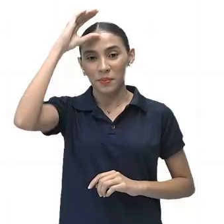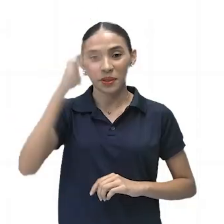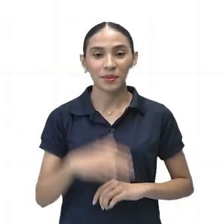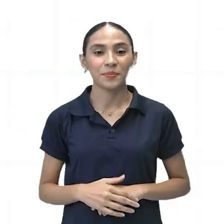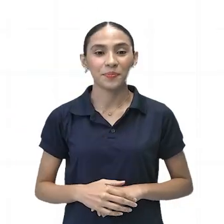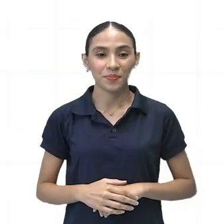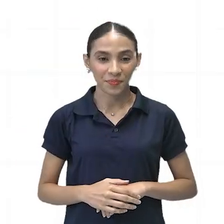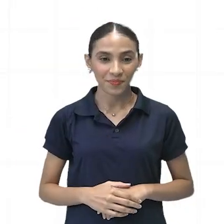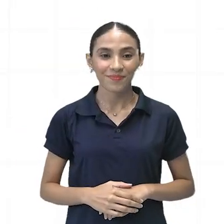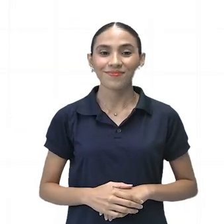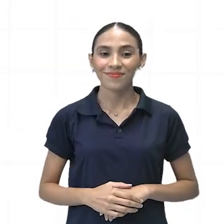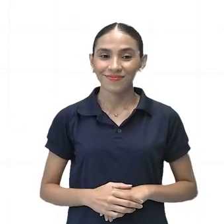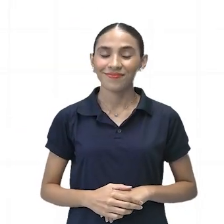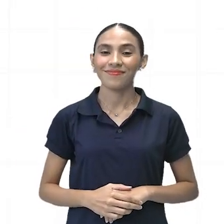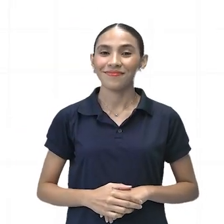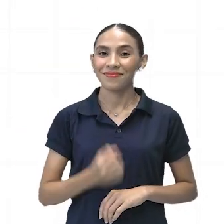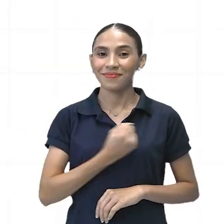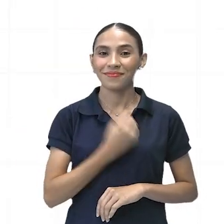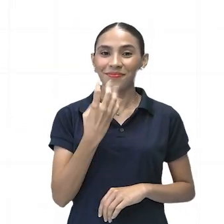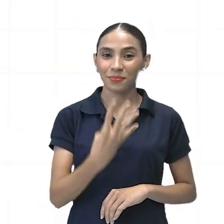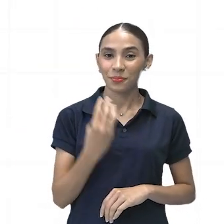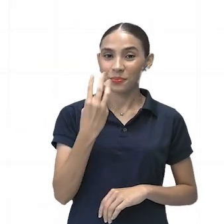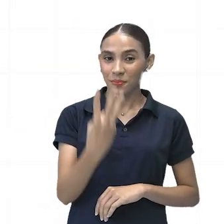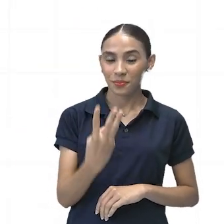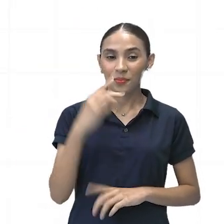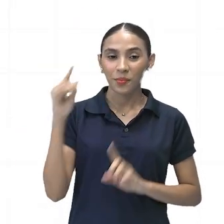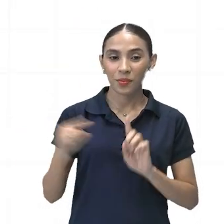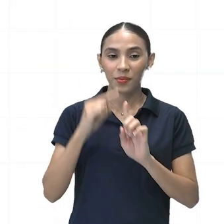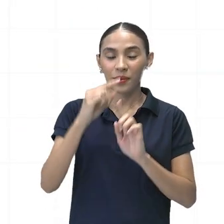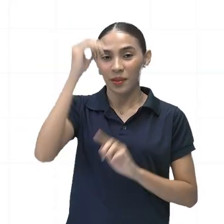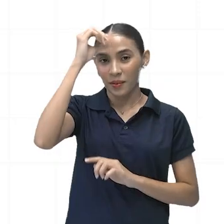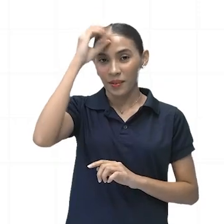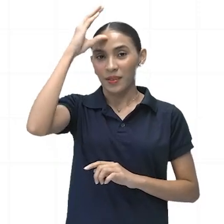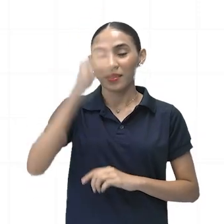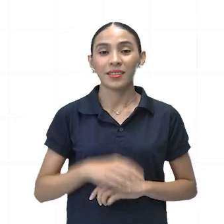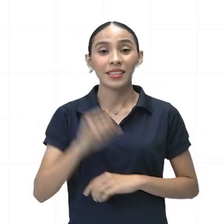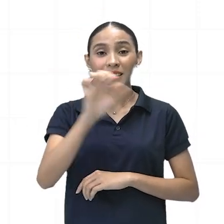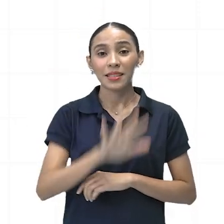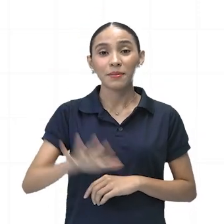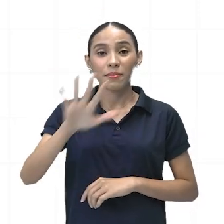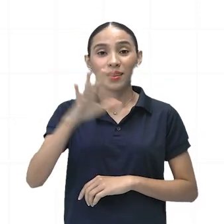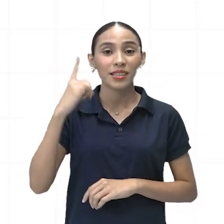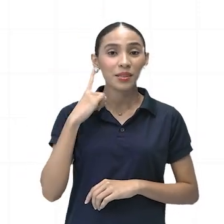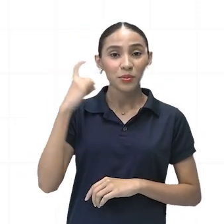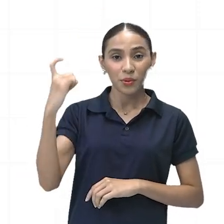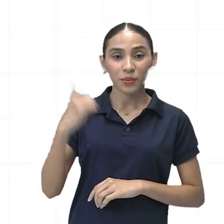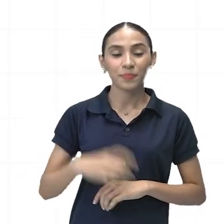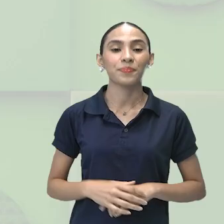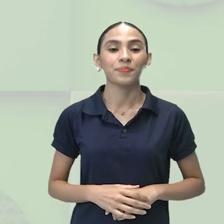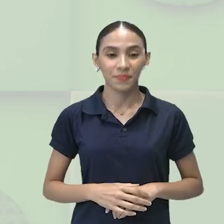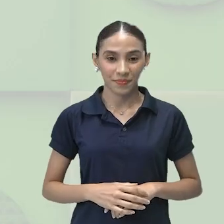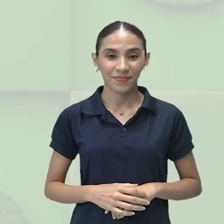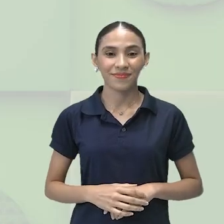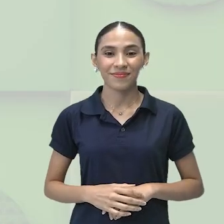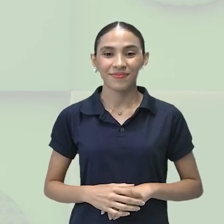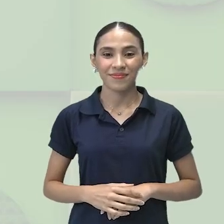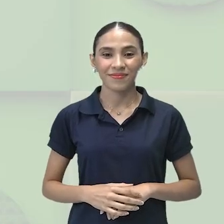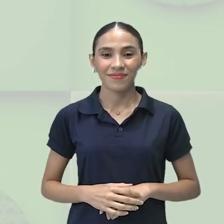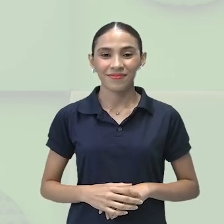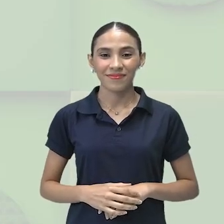conhecimento? Aula 43. Objetos de conhecimento, imagem e som.